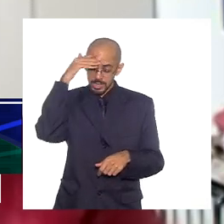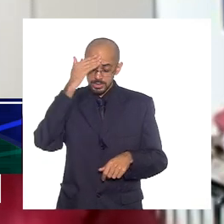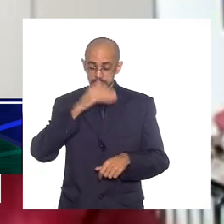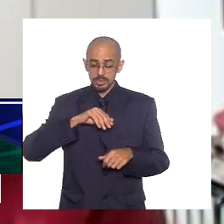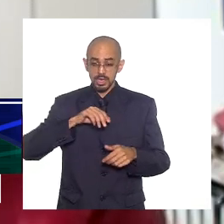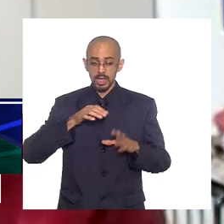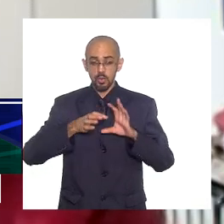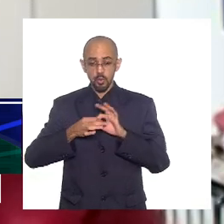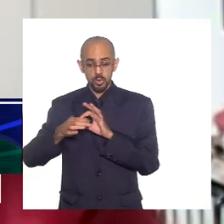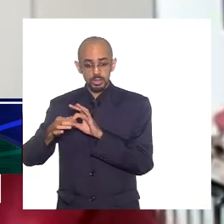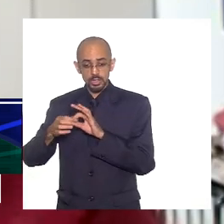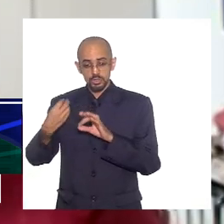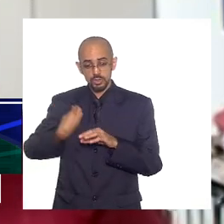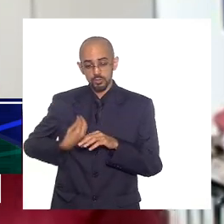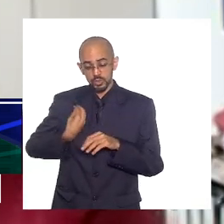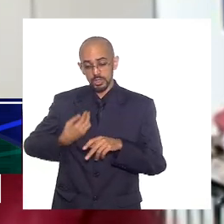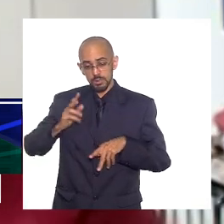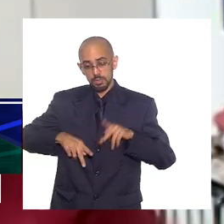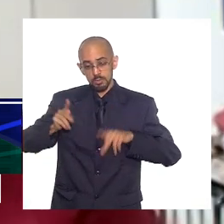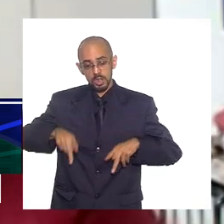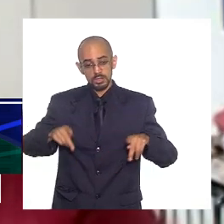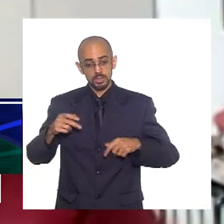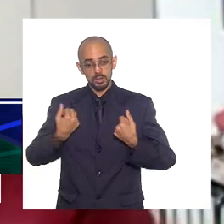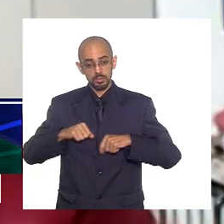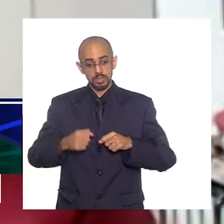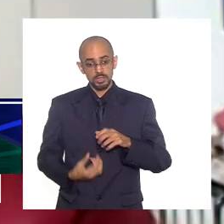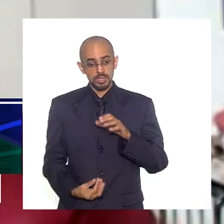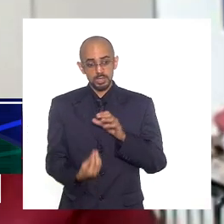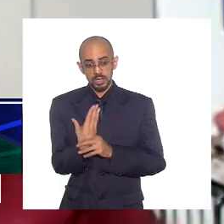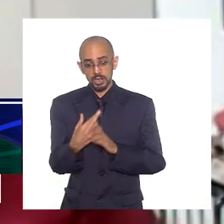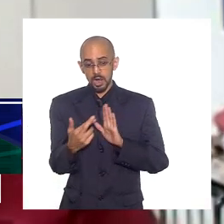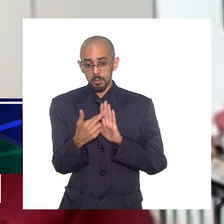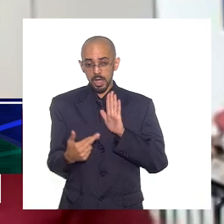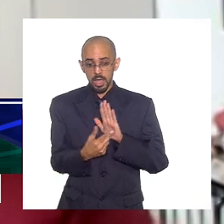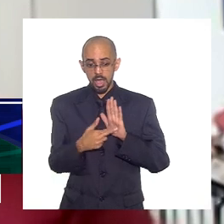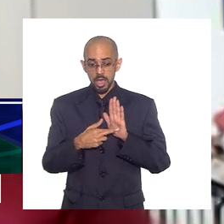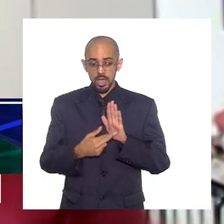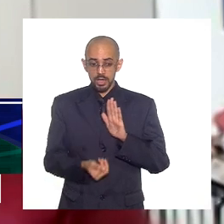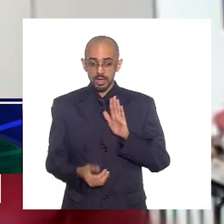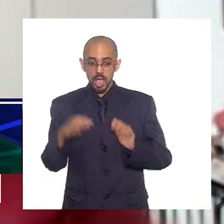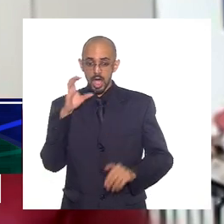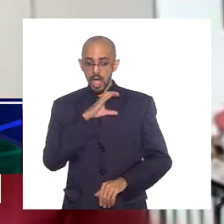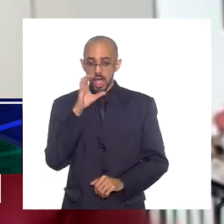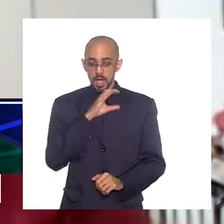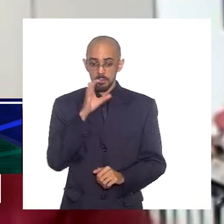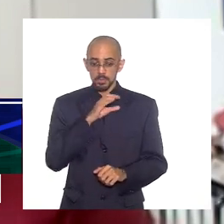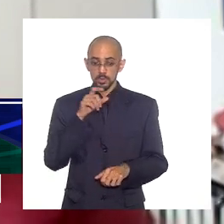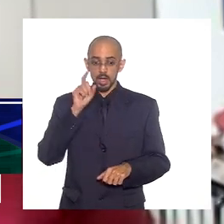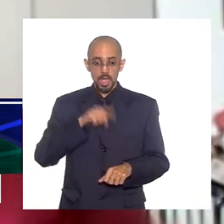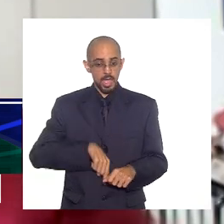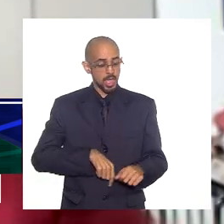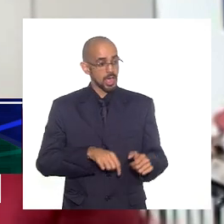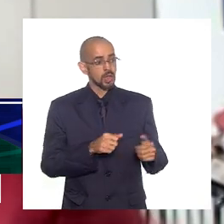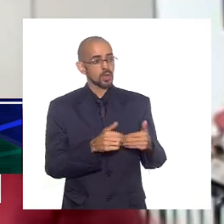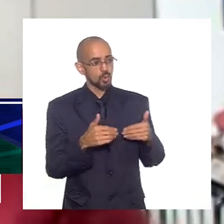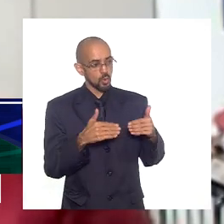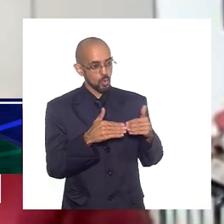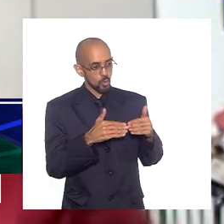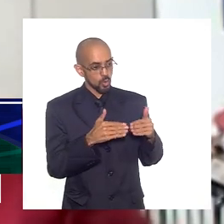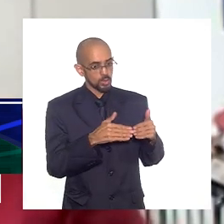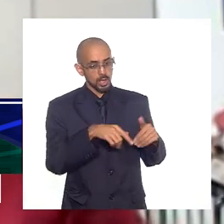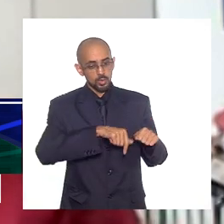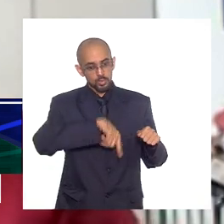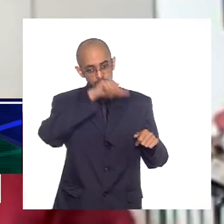população com projetos tão importantes que têm que ser regulamentados. Então, fica aqui, né, me somo a essa cobrança do deputado Luiz Paulo, assim como cobro também